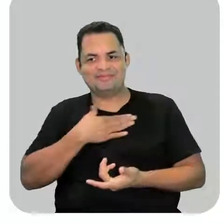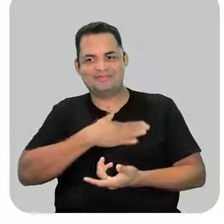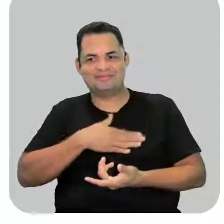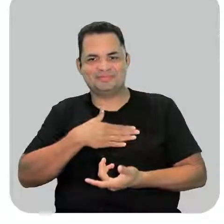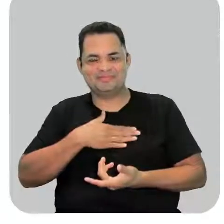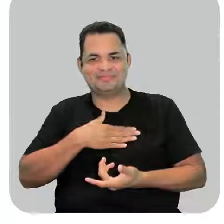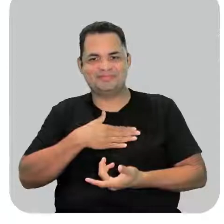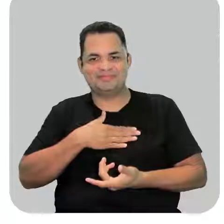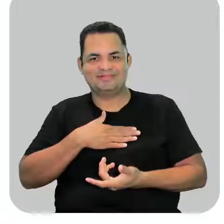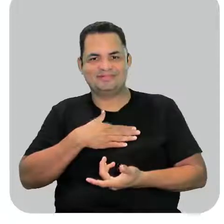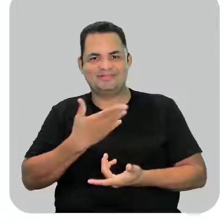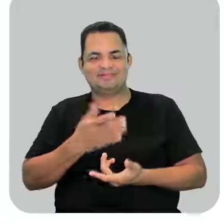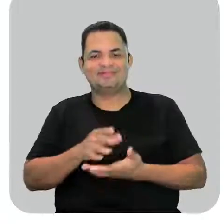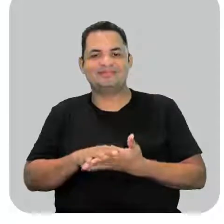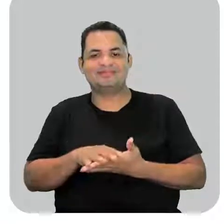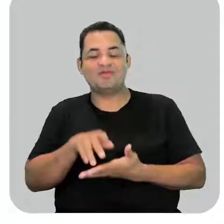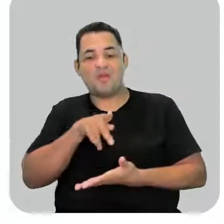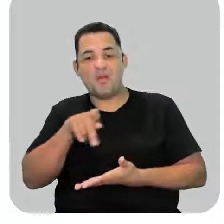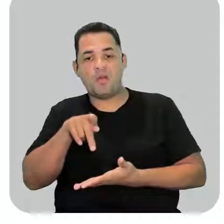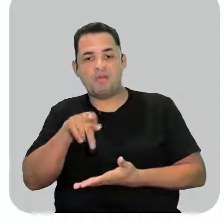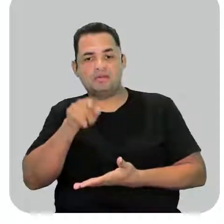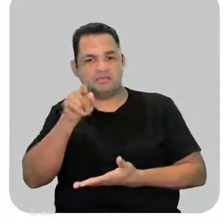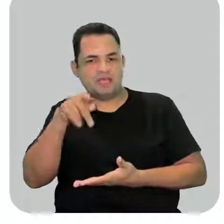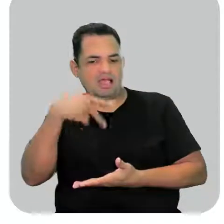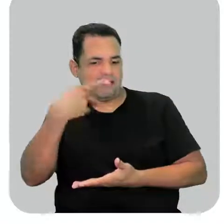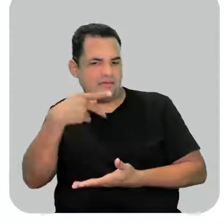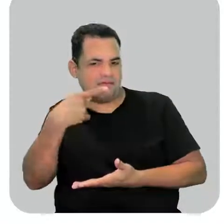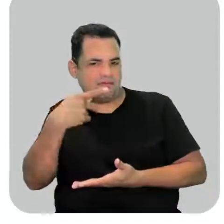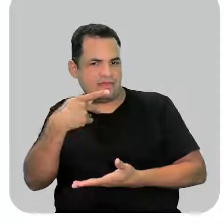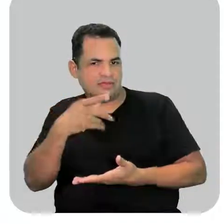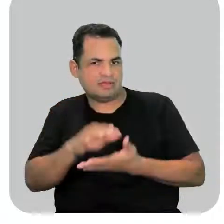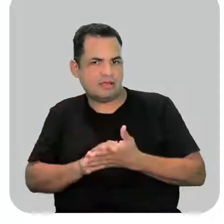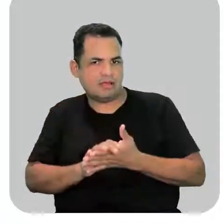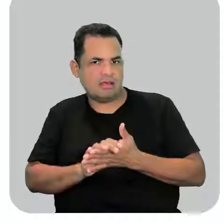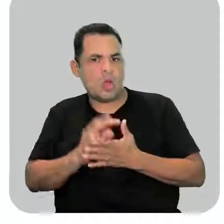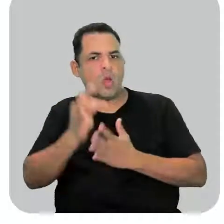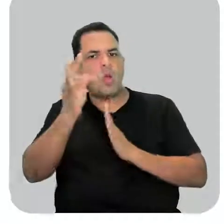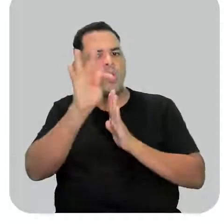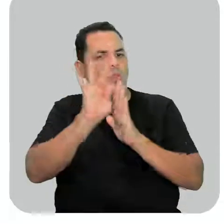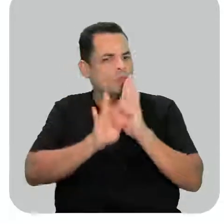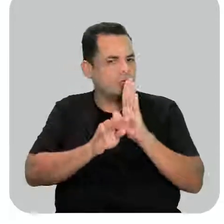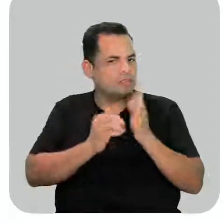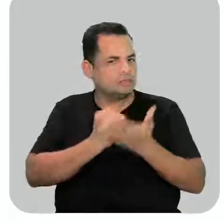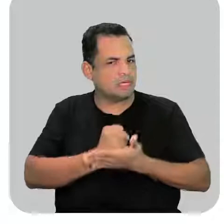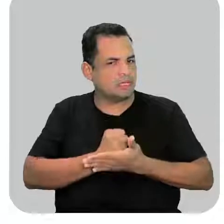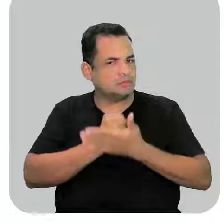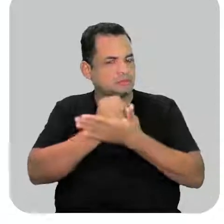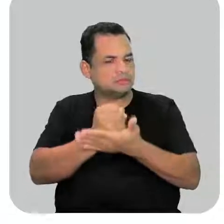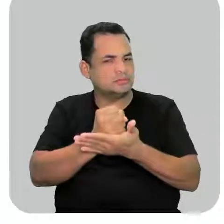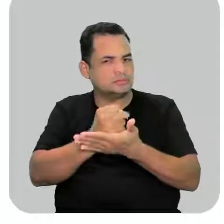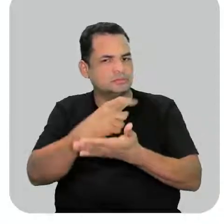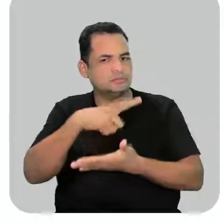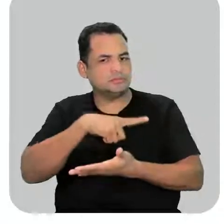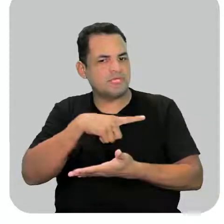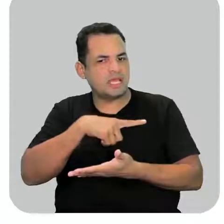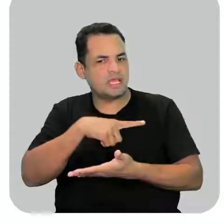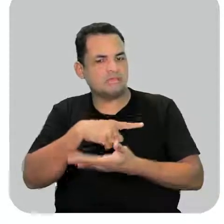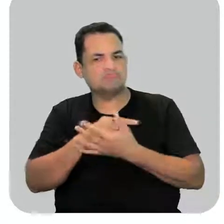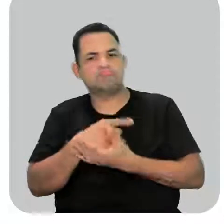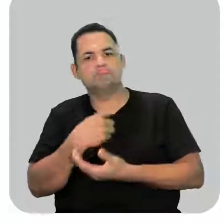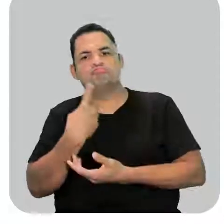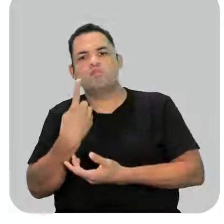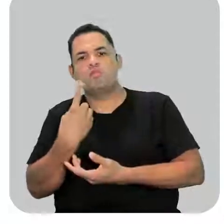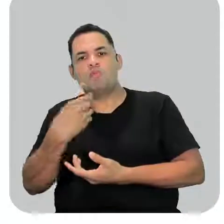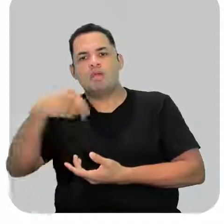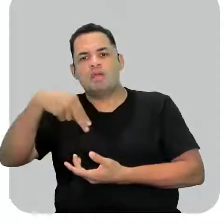vai fazer? Ele está falando ali, ele traz para você um texto de suporte, dizendo que existe uma nitrila que